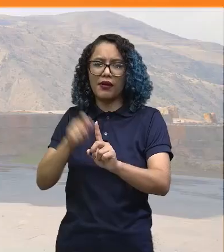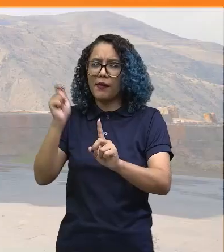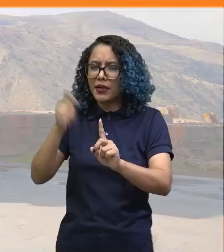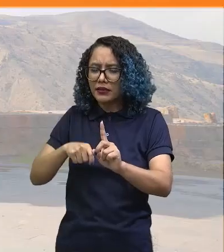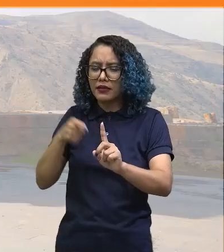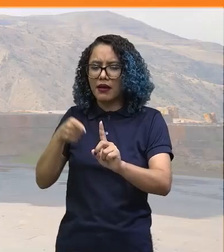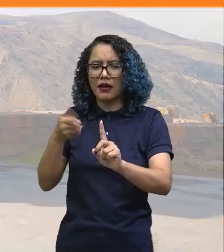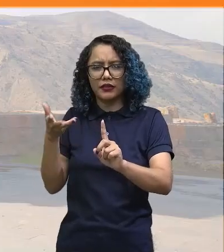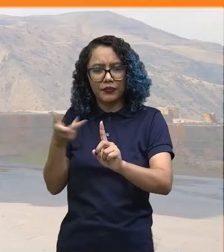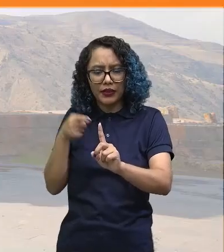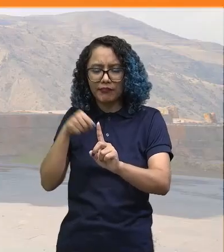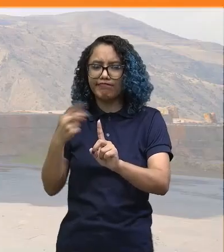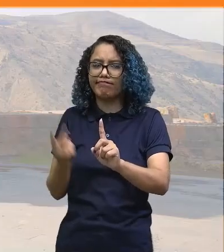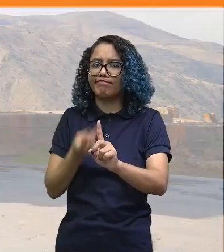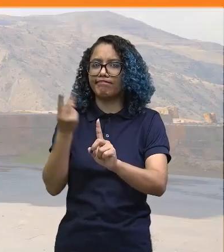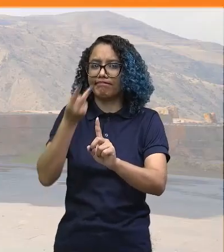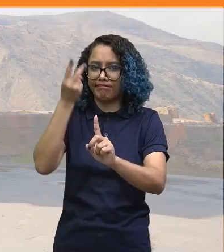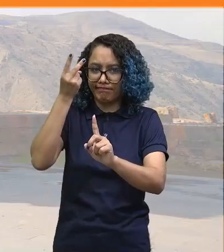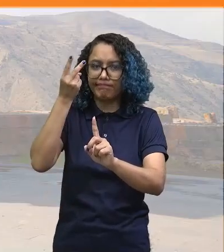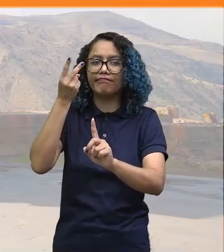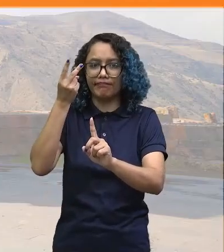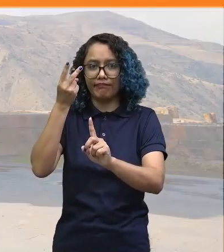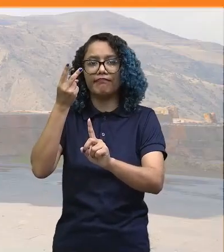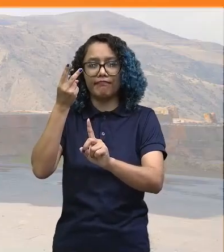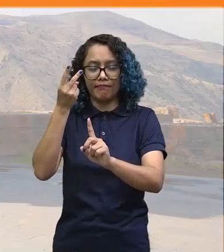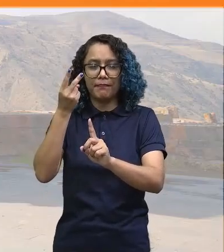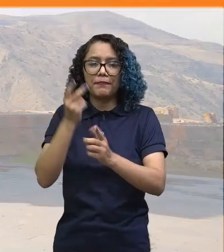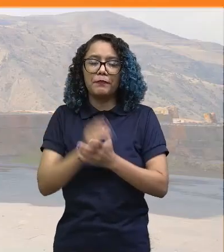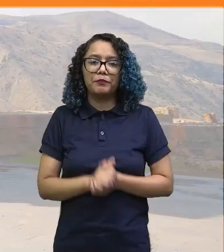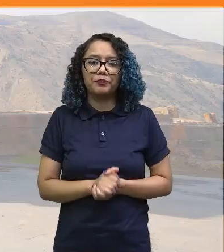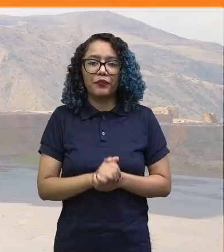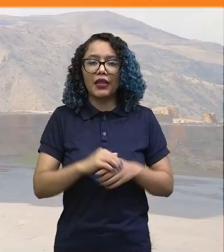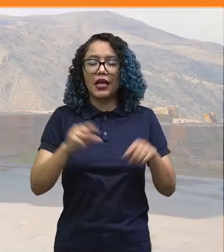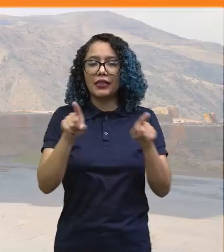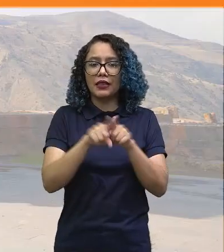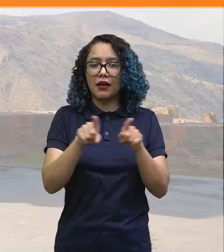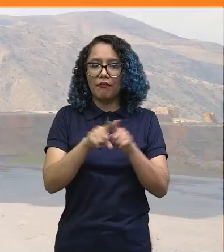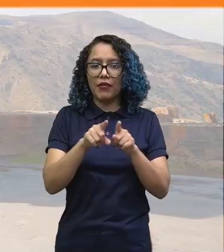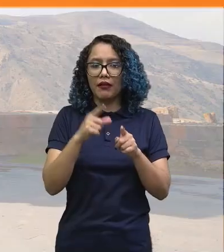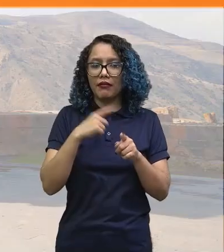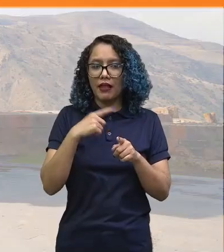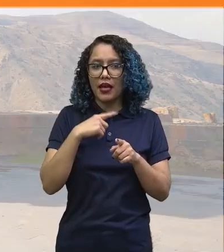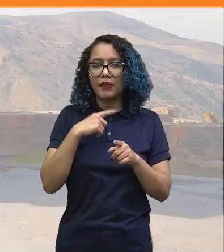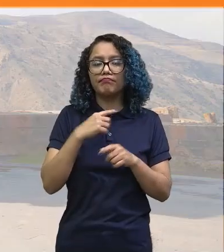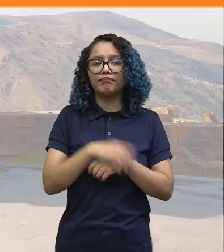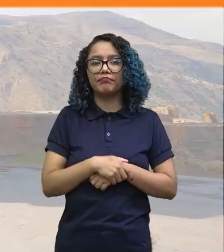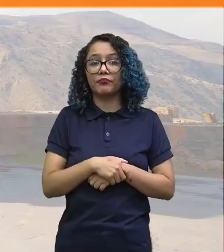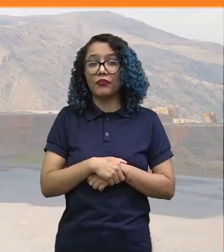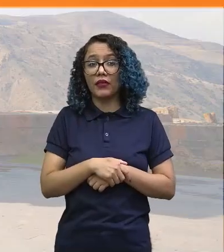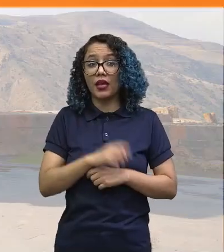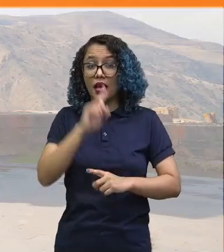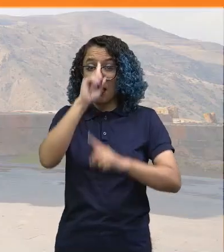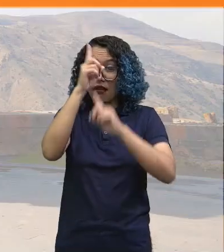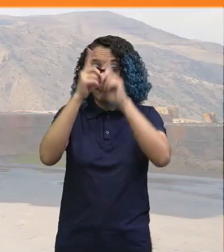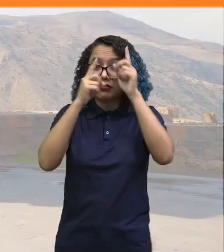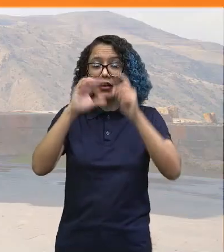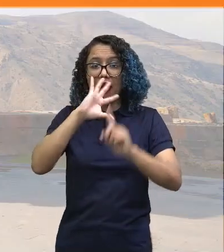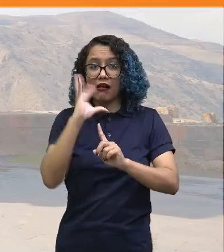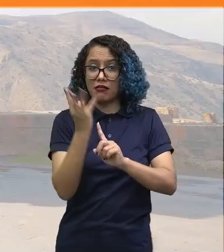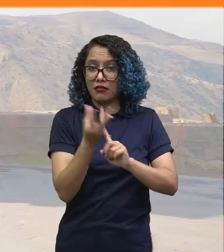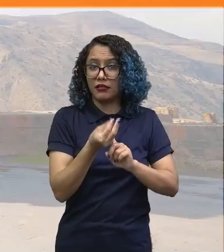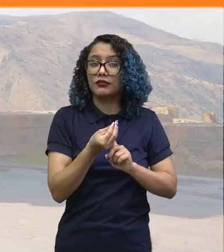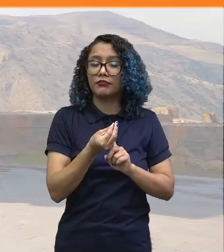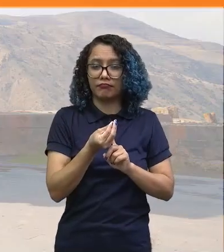bastante valorizado e explorado. Vai haver também as inovações artísticas, né? Os